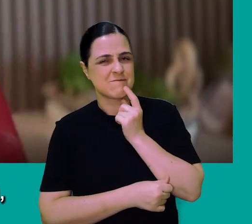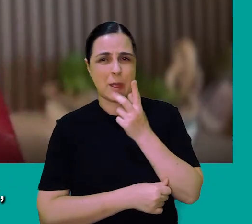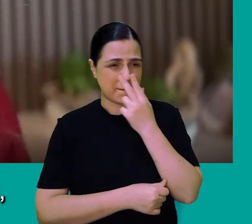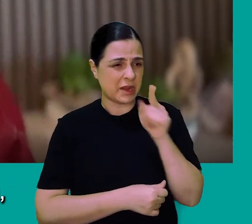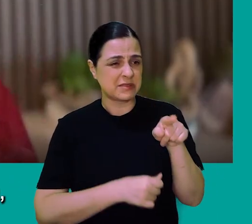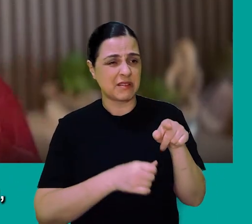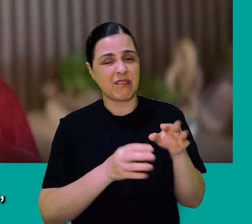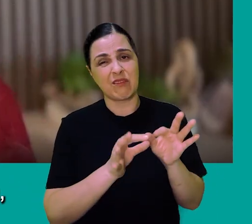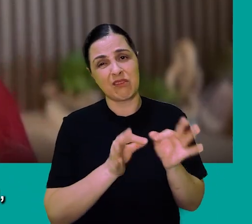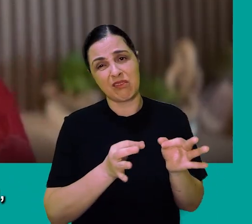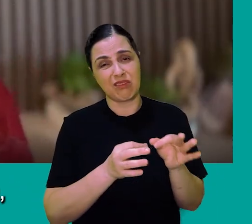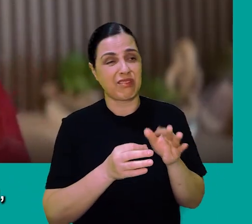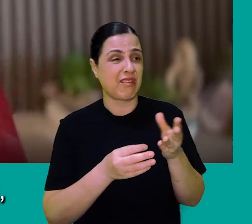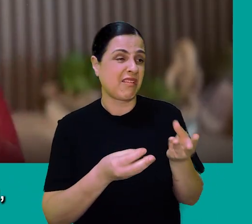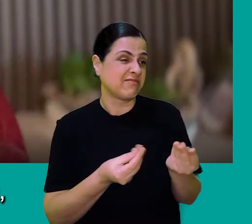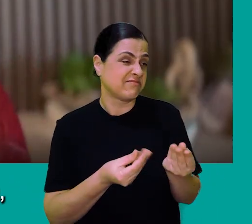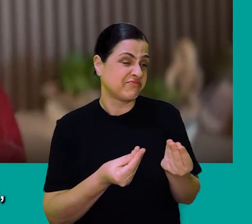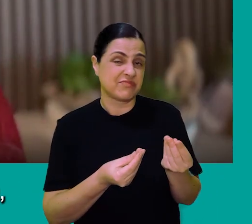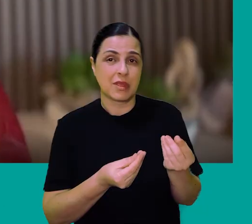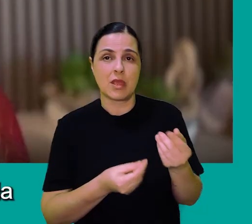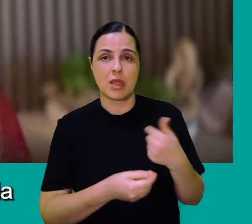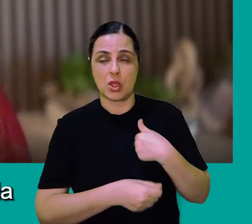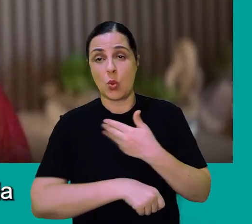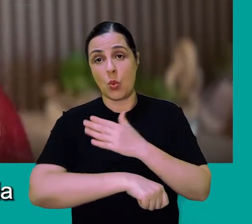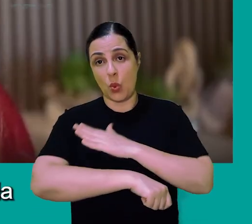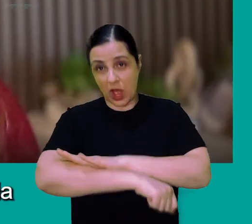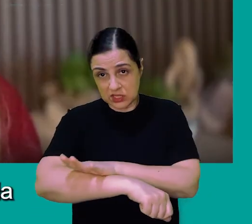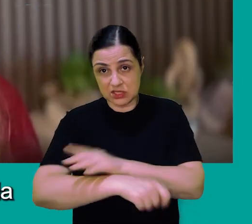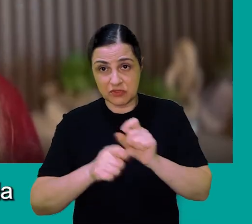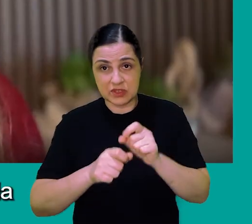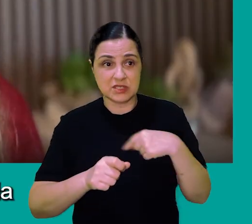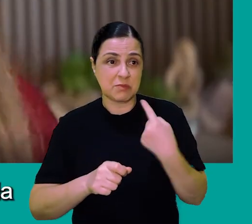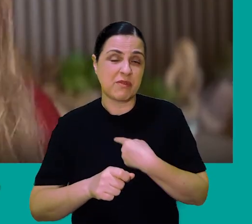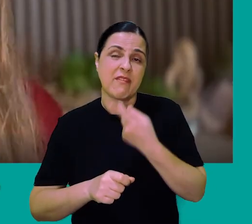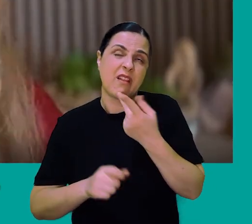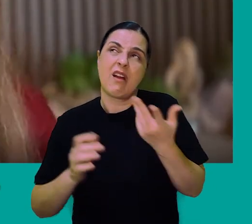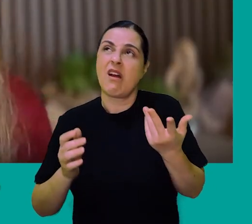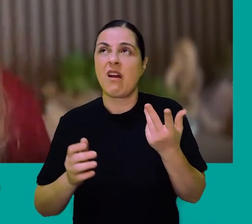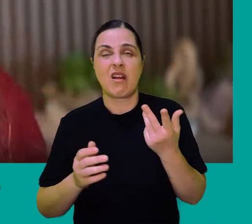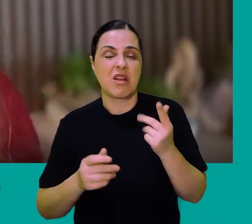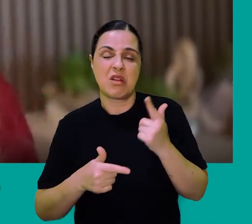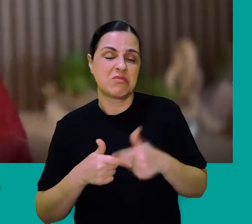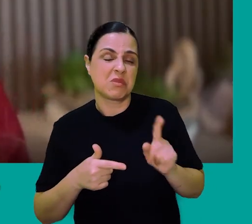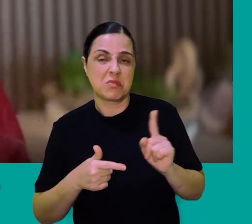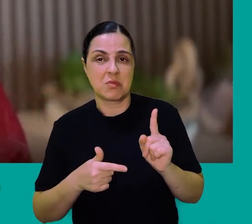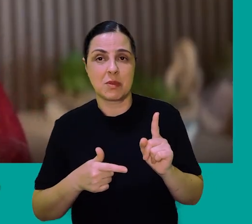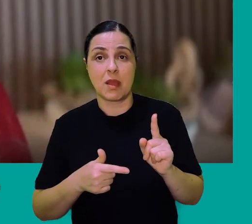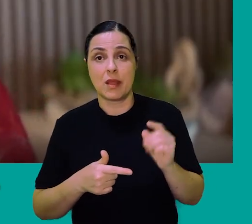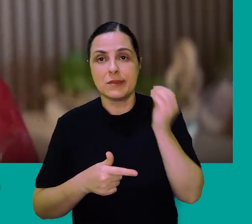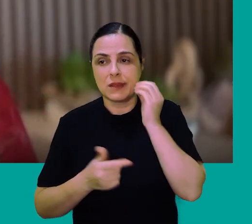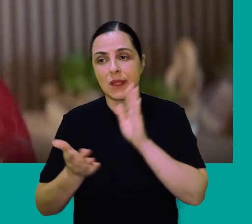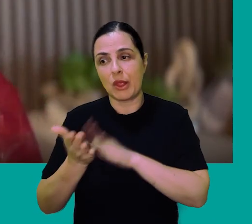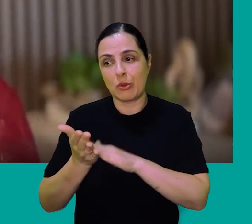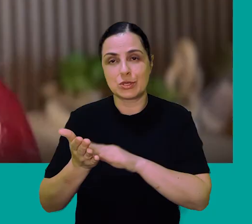pô, eu fui racista, poxa, eu fiz algo que magoou a pessoa, poxa, eu fiz um comentário que eu queria elogiar, mas, nossa, saiu muito torto,